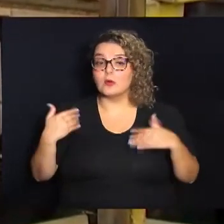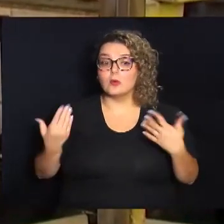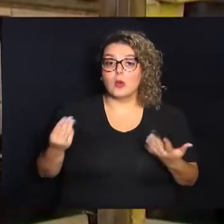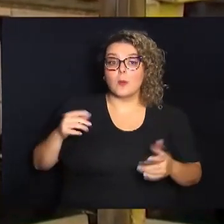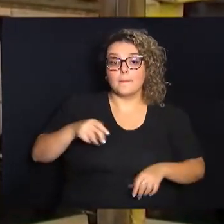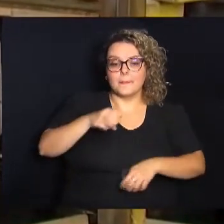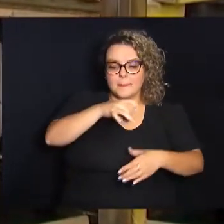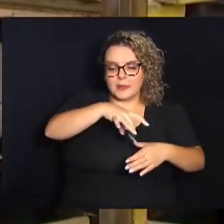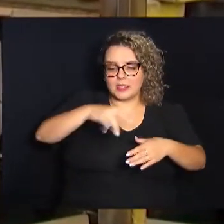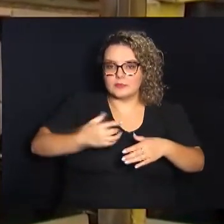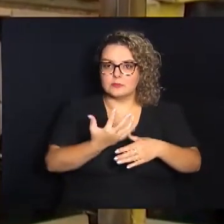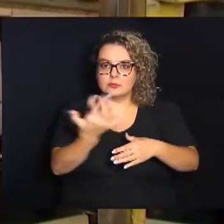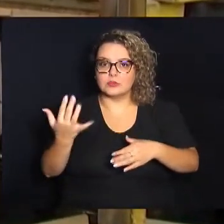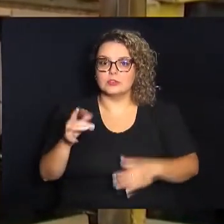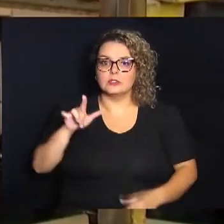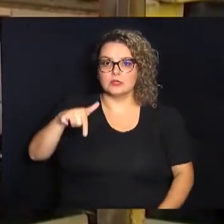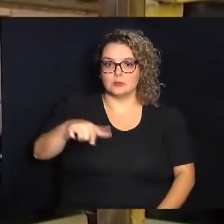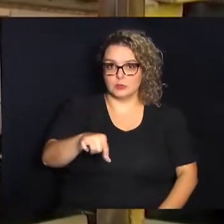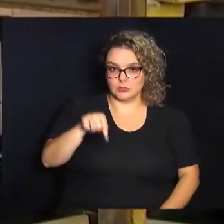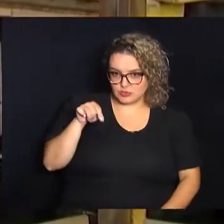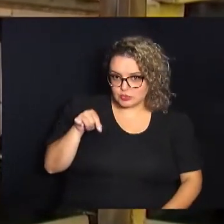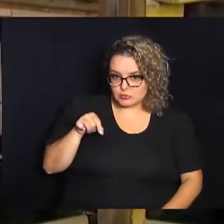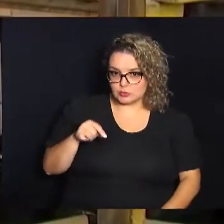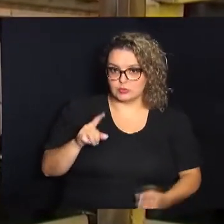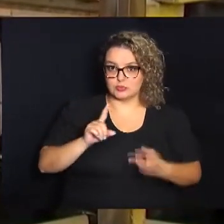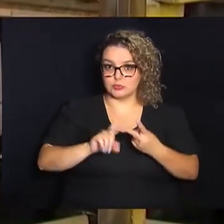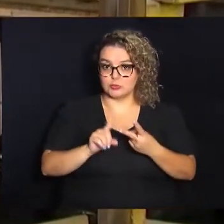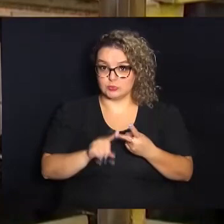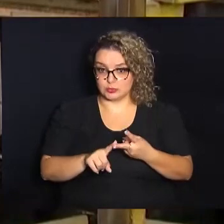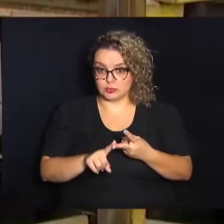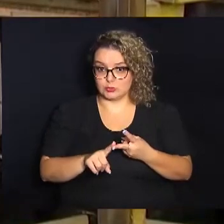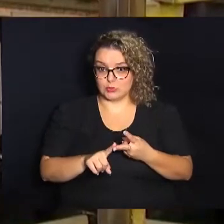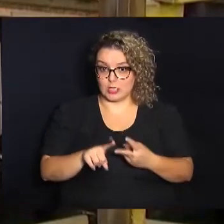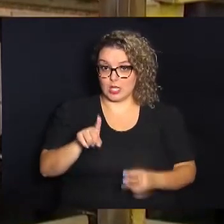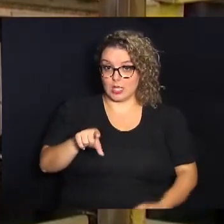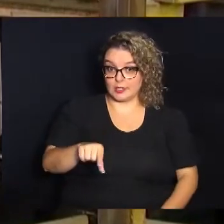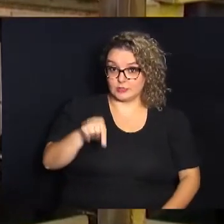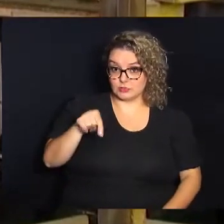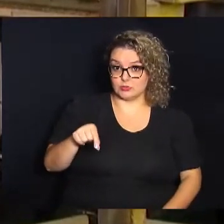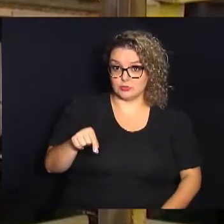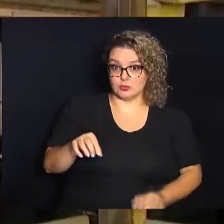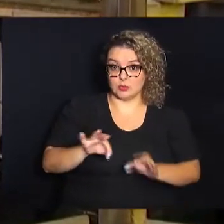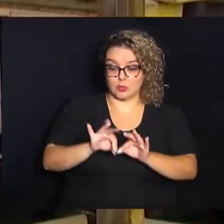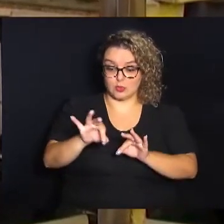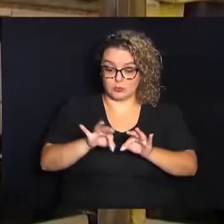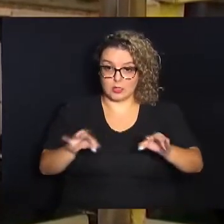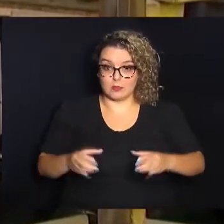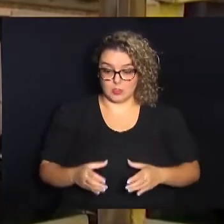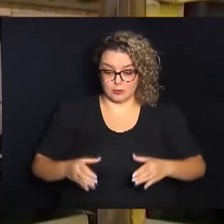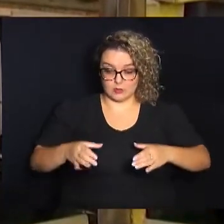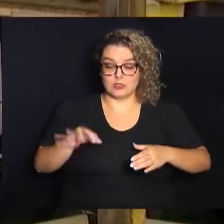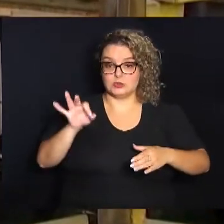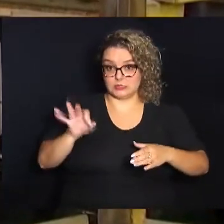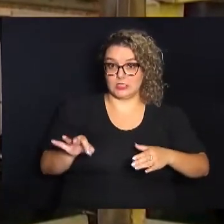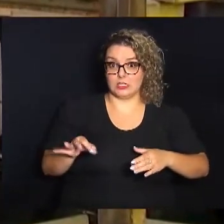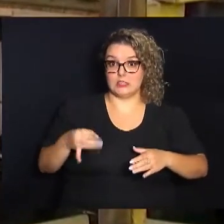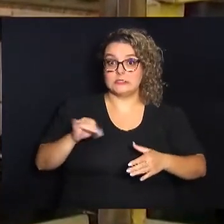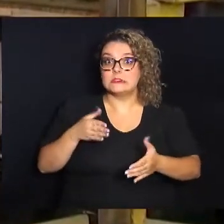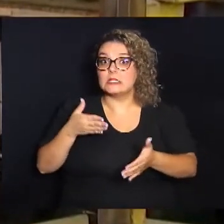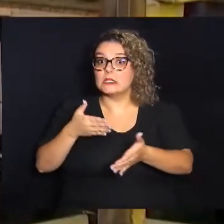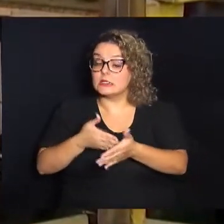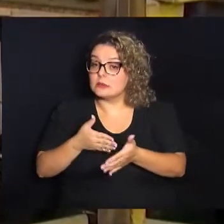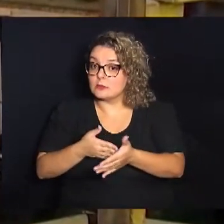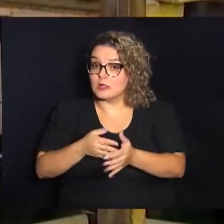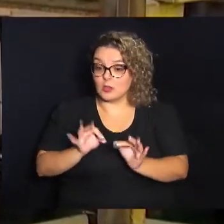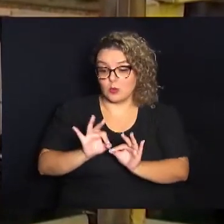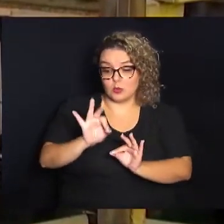quer. Depois de escolhido, o segundo passo é você escolher o tamanho de vaso adequado, né? Se você limitar o